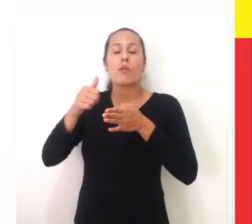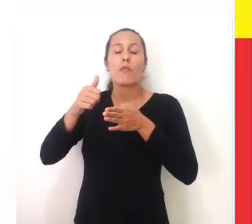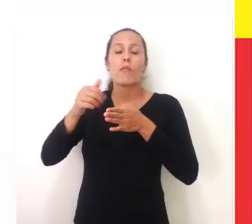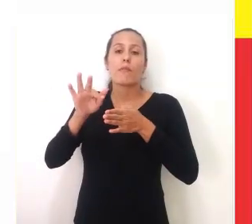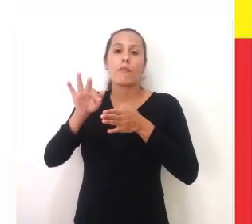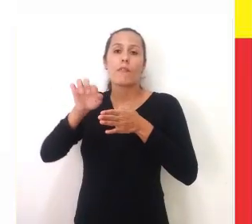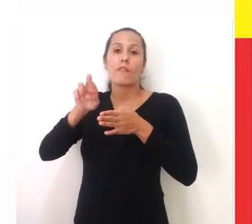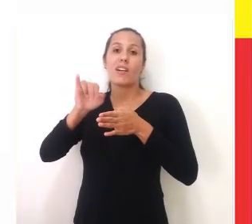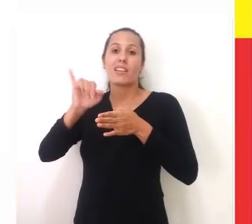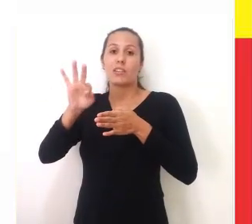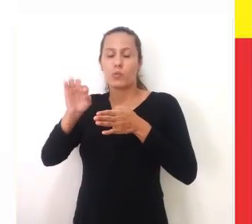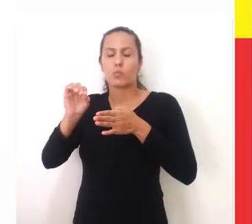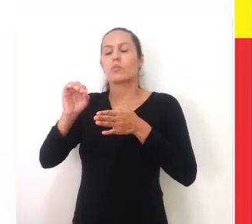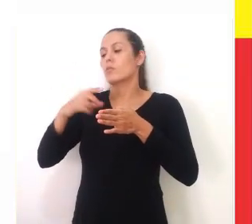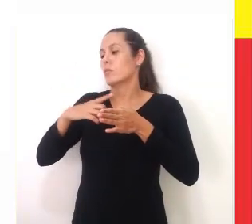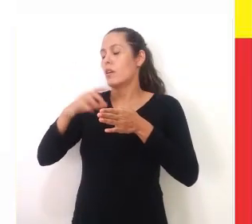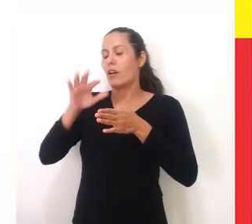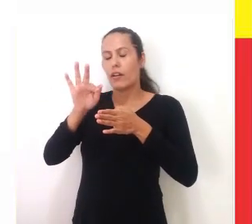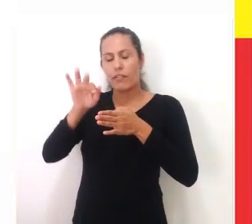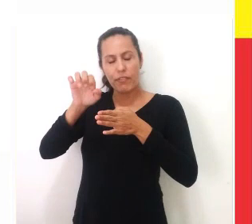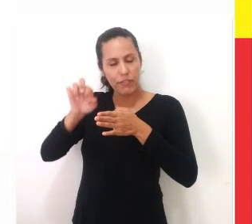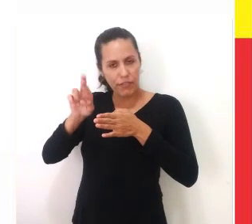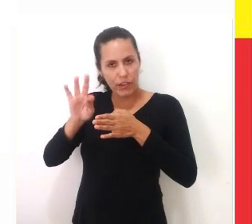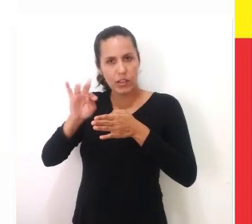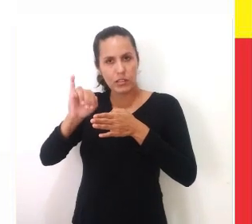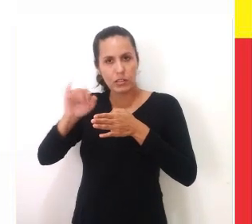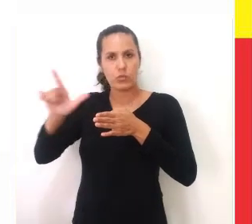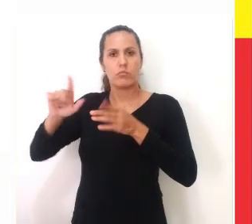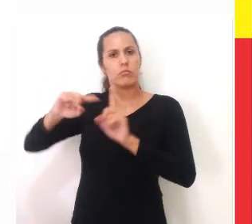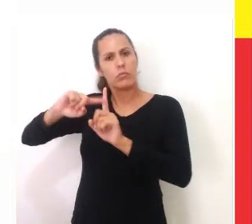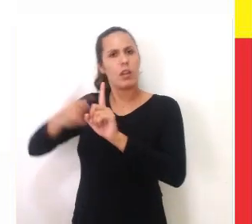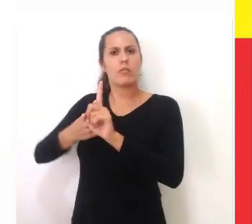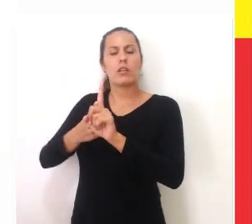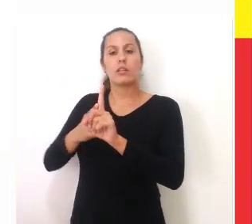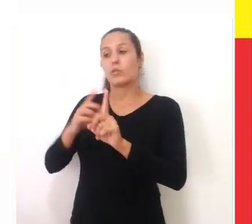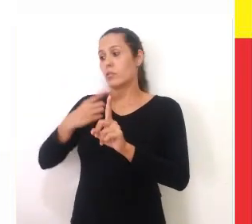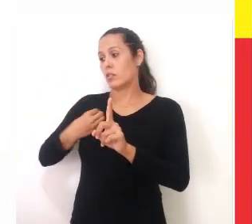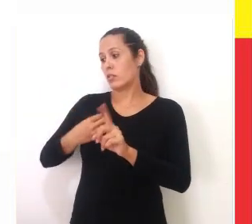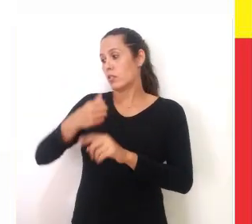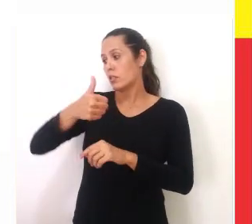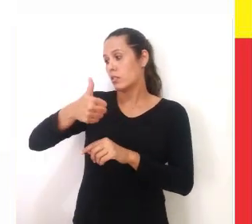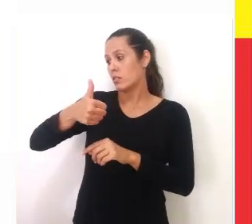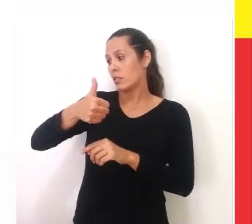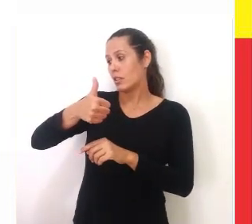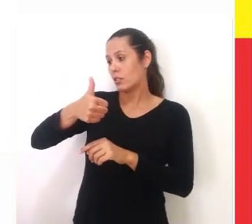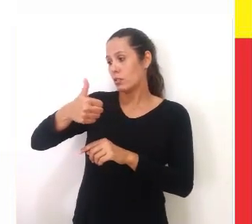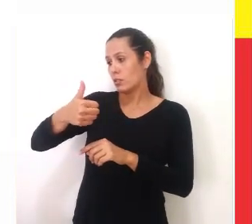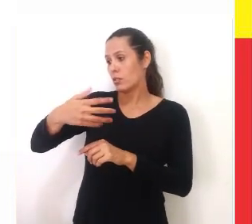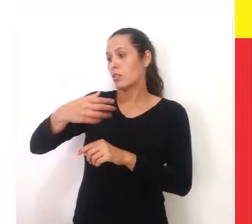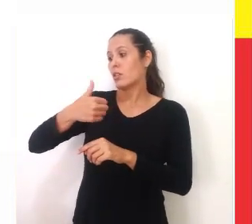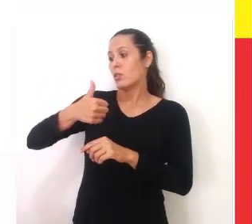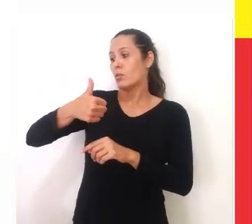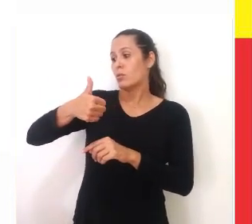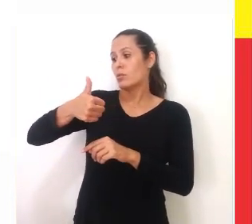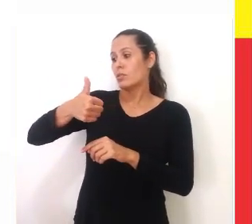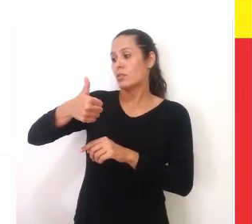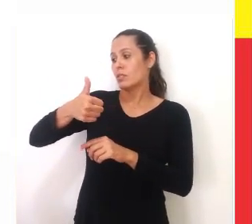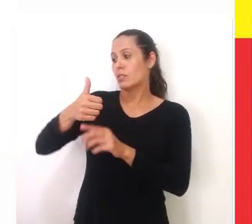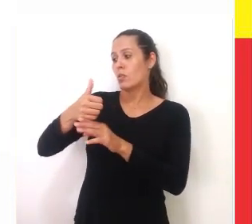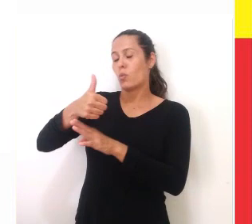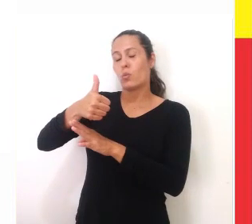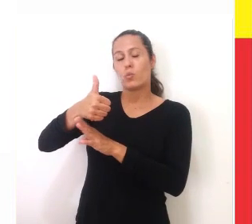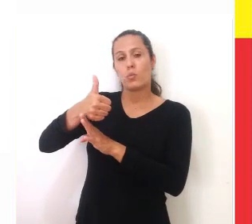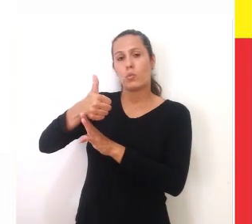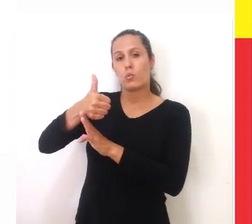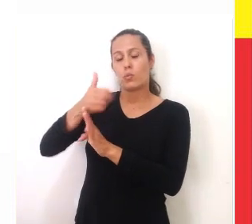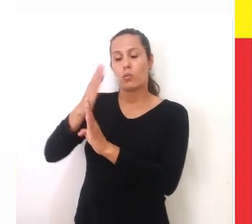em azul, dia 15, 16, 17 e 18. Vejam só, 4 dias antes